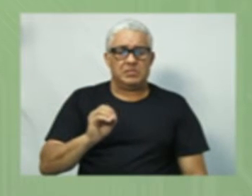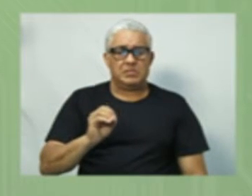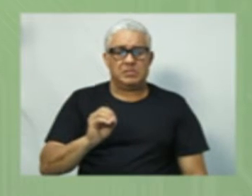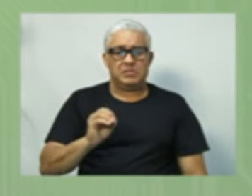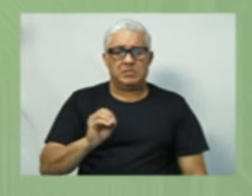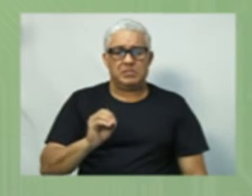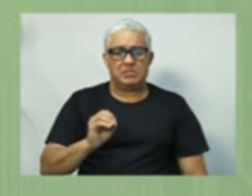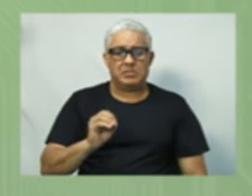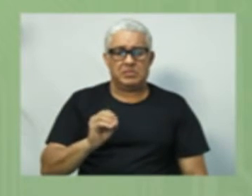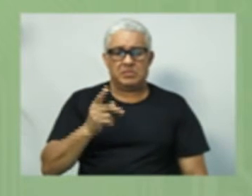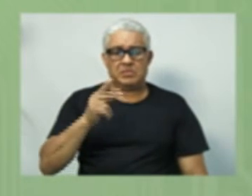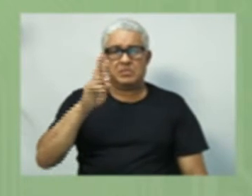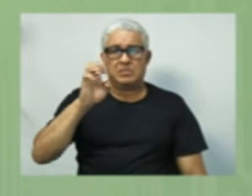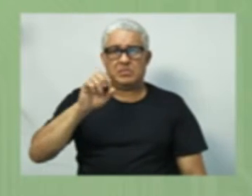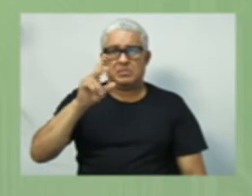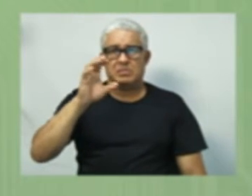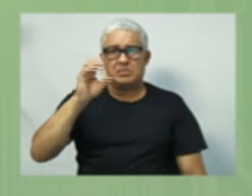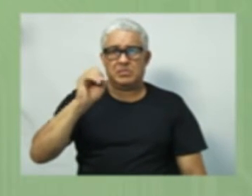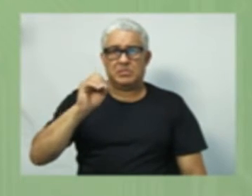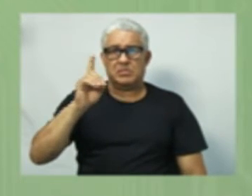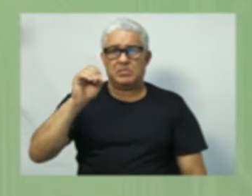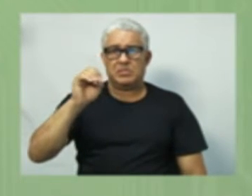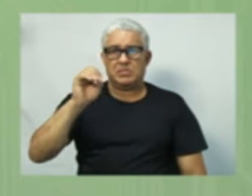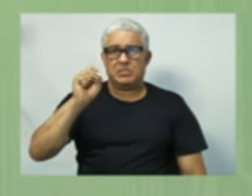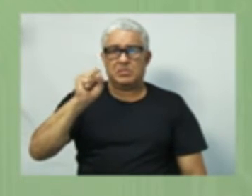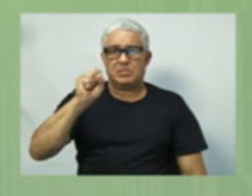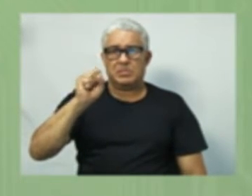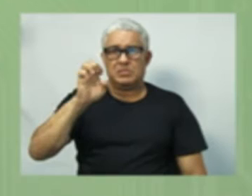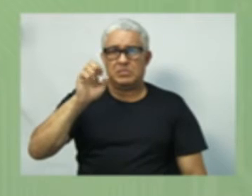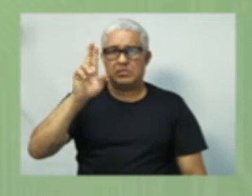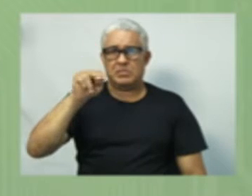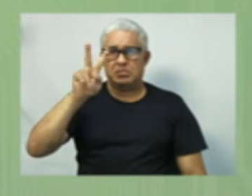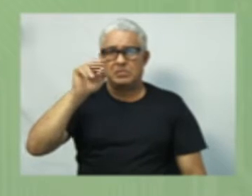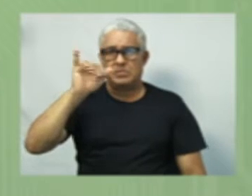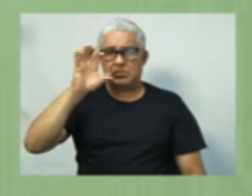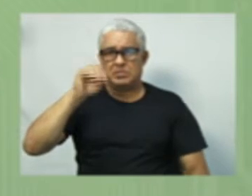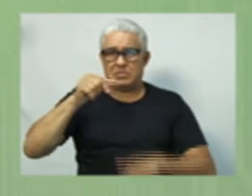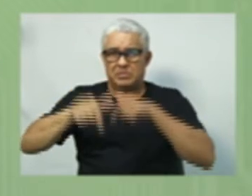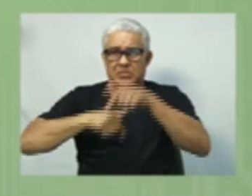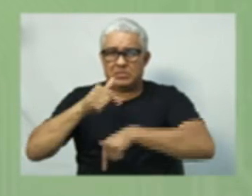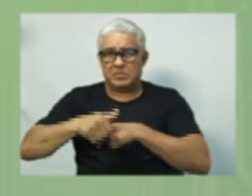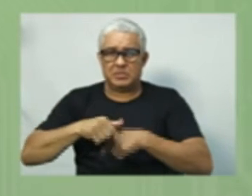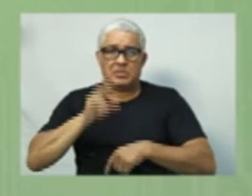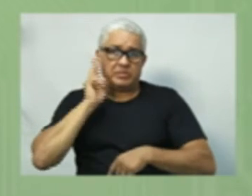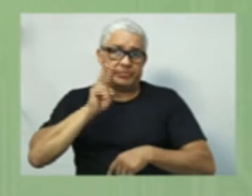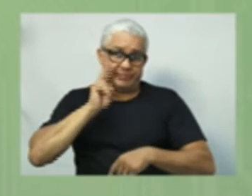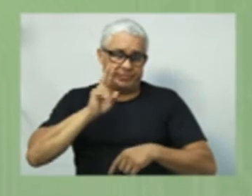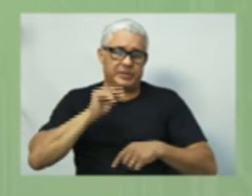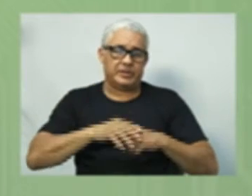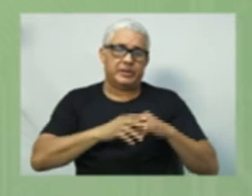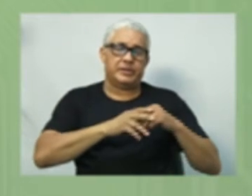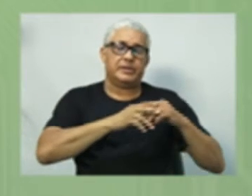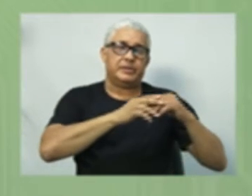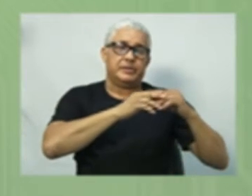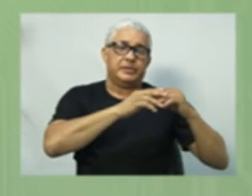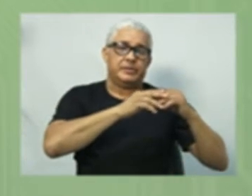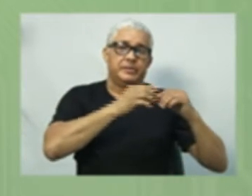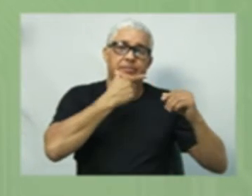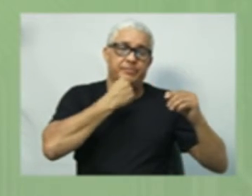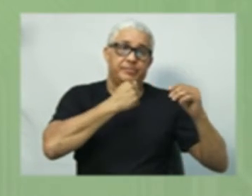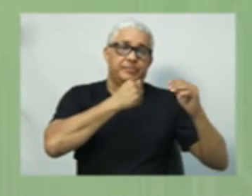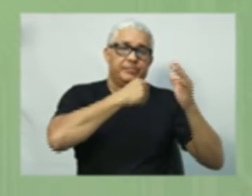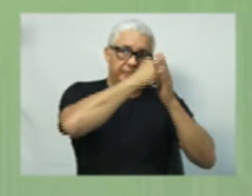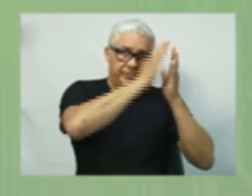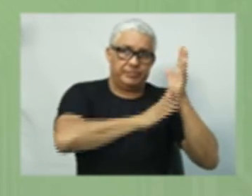Qual é o preço do serviço? Né? Vamos contar a historinha do pintor de novo? Lembra quando eu falei, ó, o